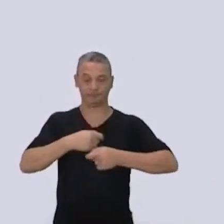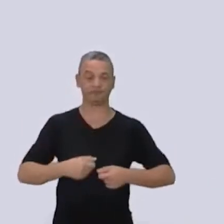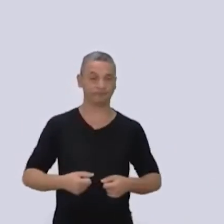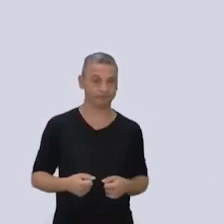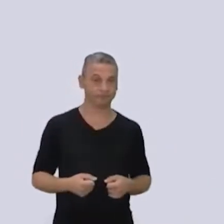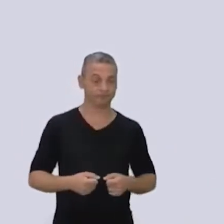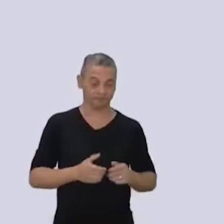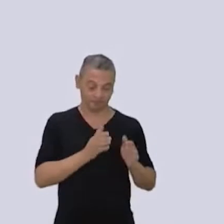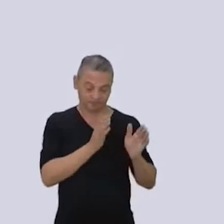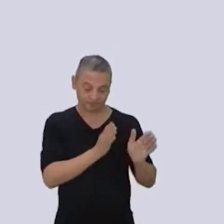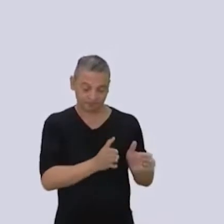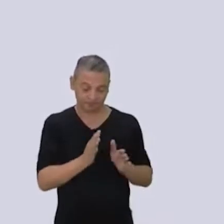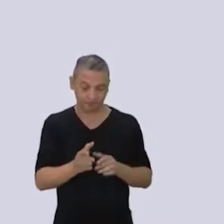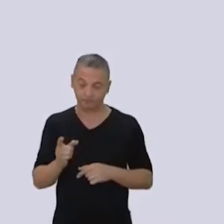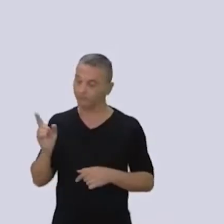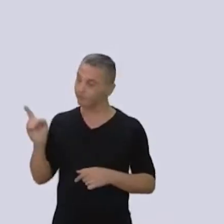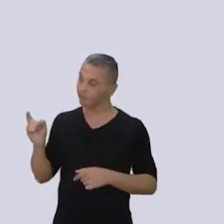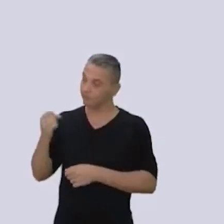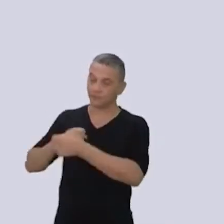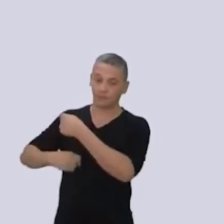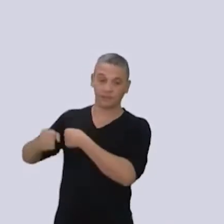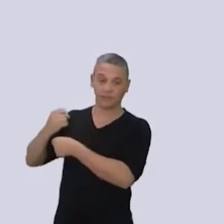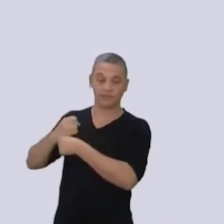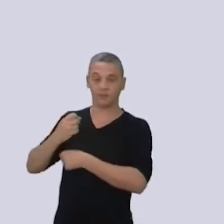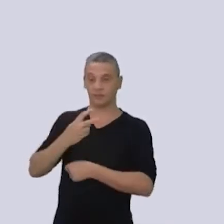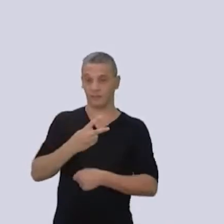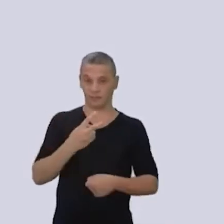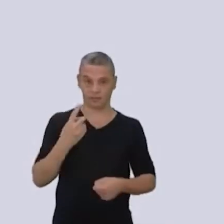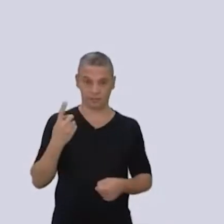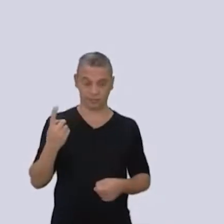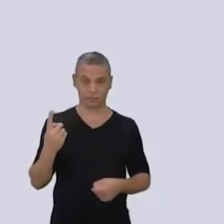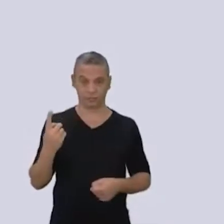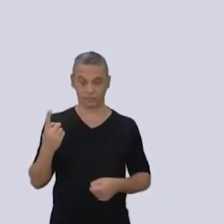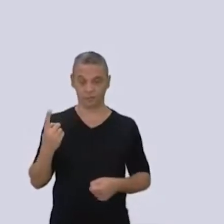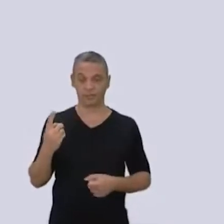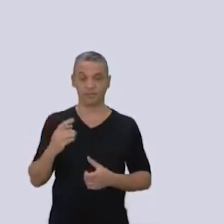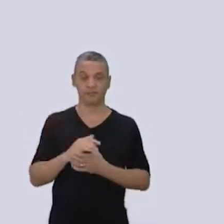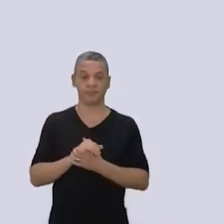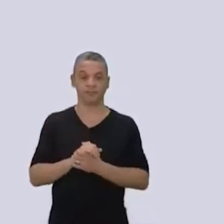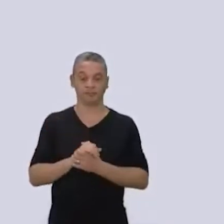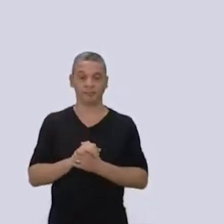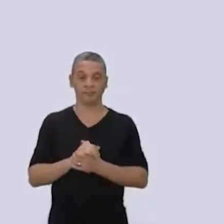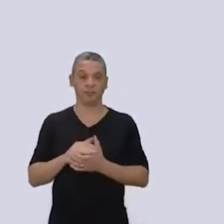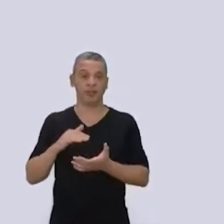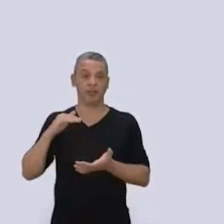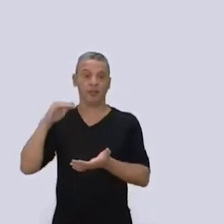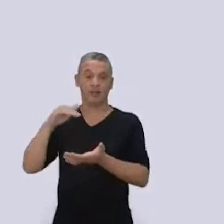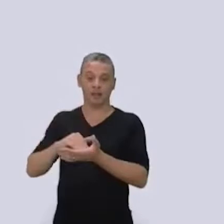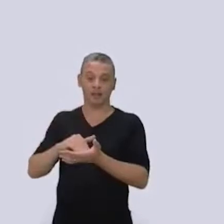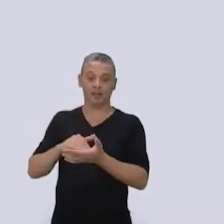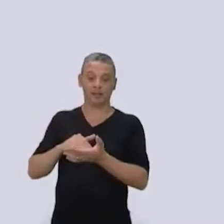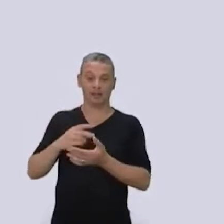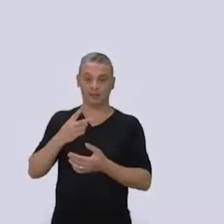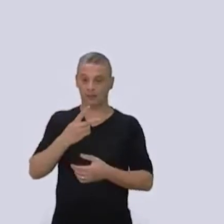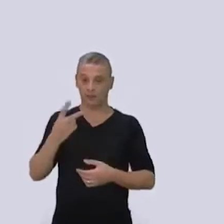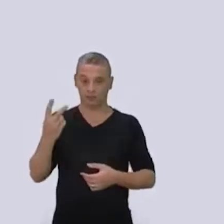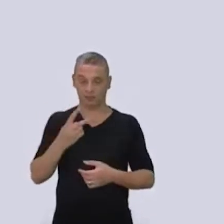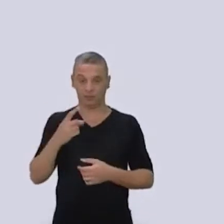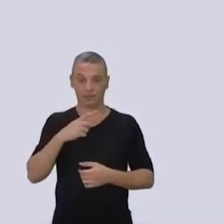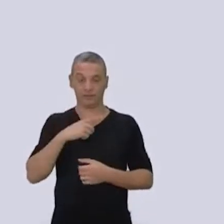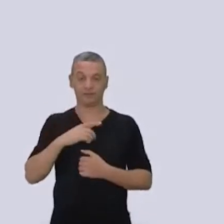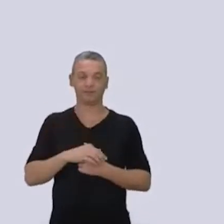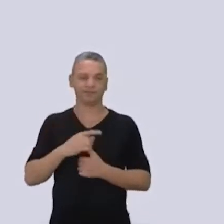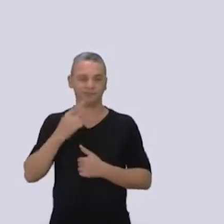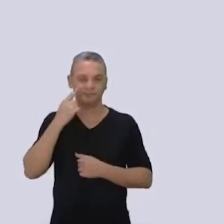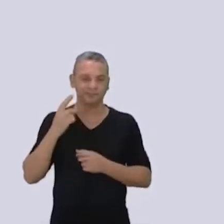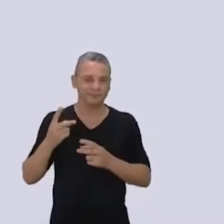tá? Eu peguei o indicador do ano de 2021, que é o que a gente está usando como comparação, até o atual momento, tá?